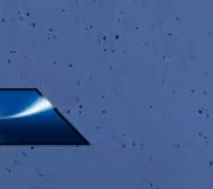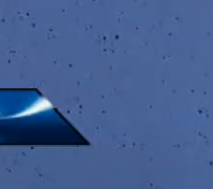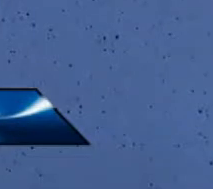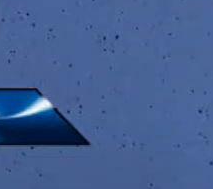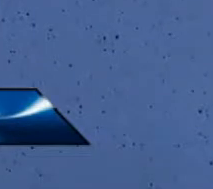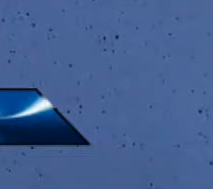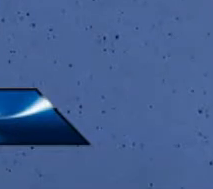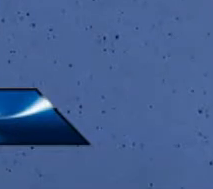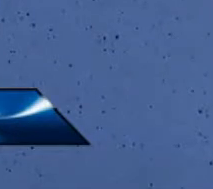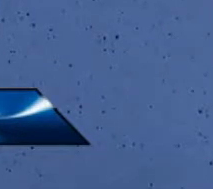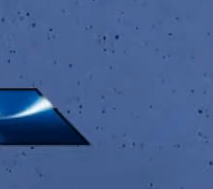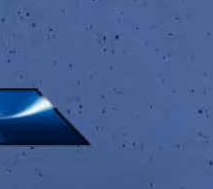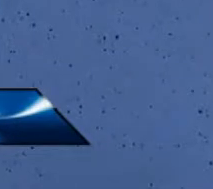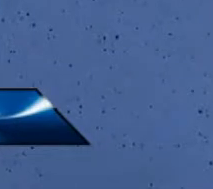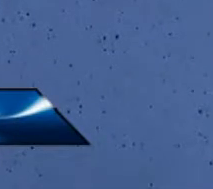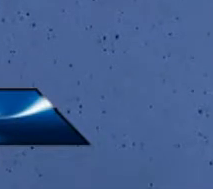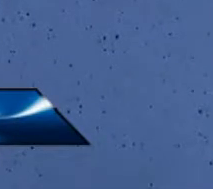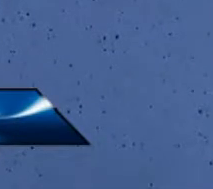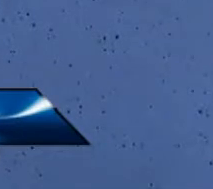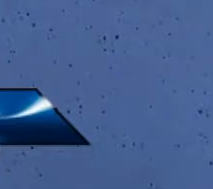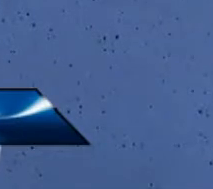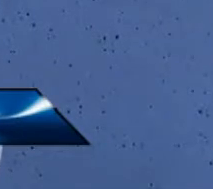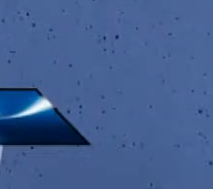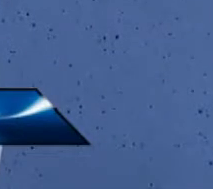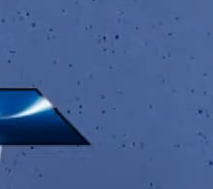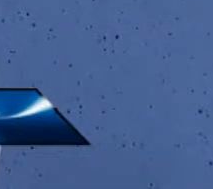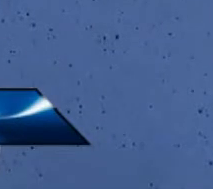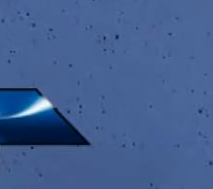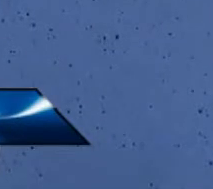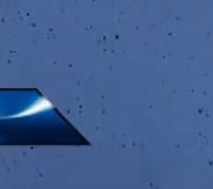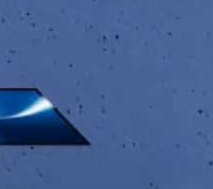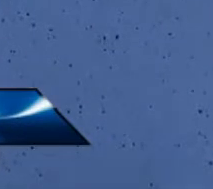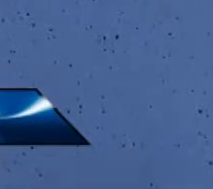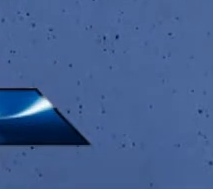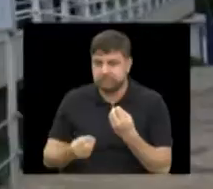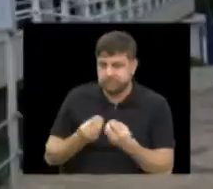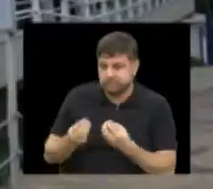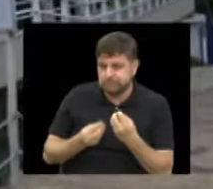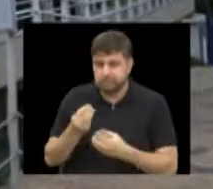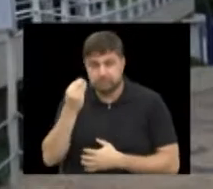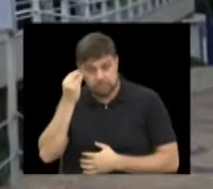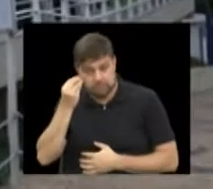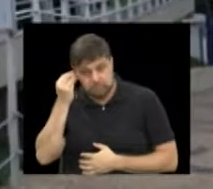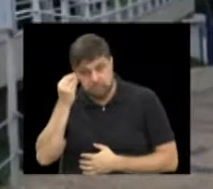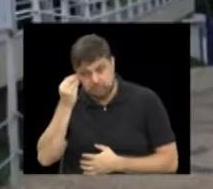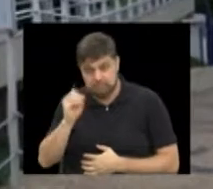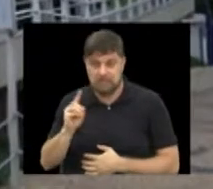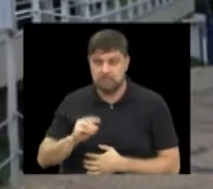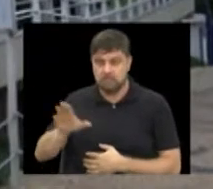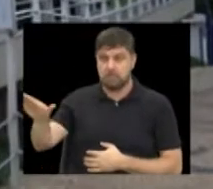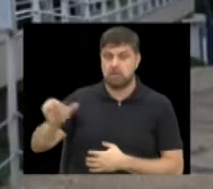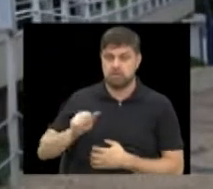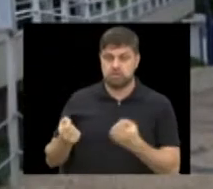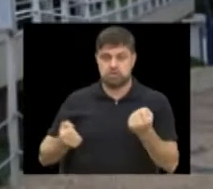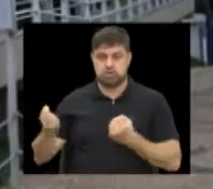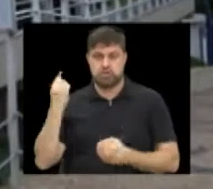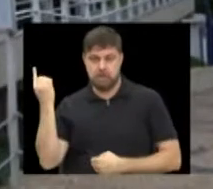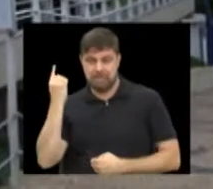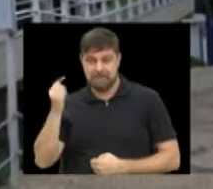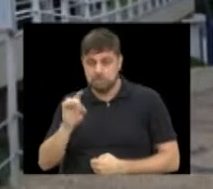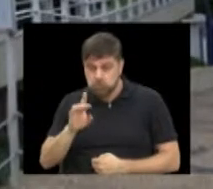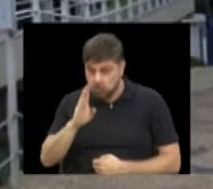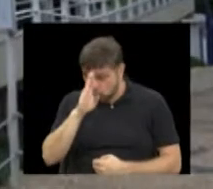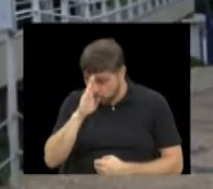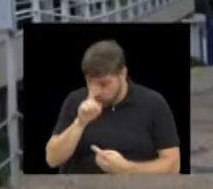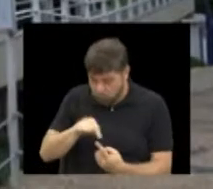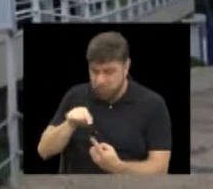cartão, o cartão sai na hora, e a partir desse momento o aplicativo já está habilitado para funcionar também. O aplicativo já pode ser baixado gratuitamente